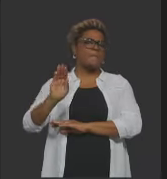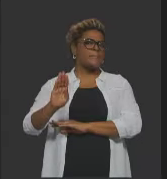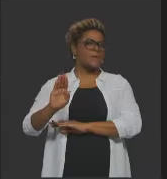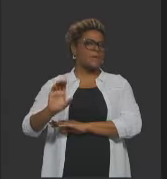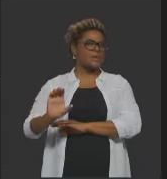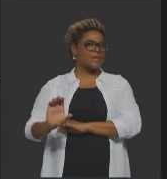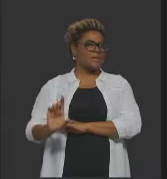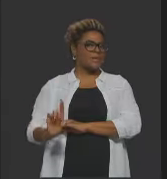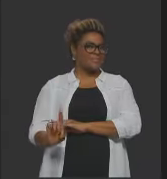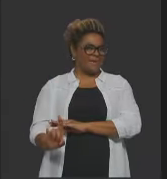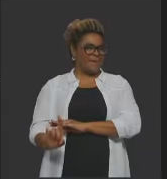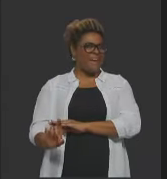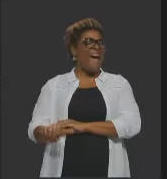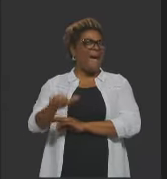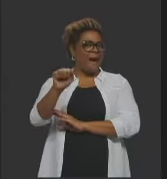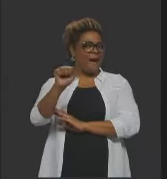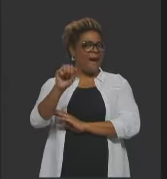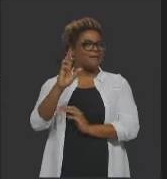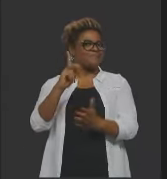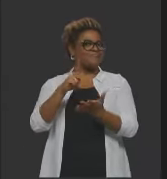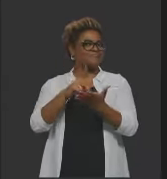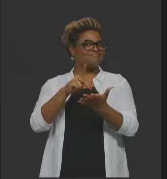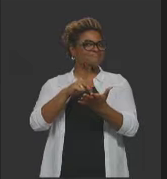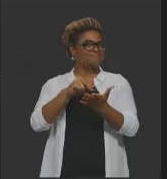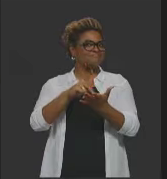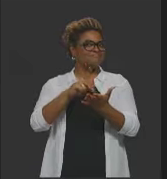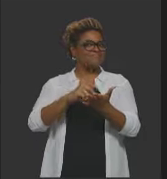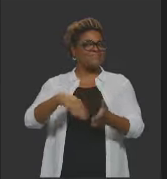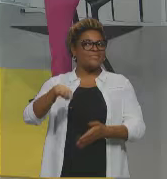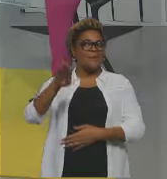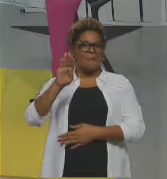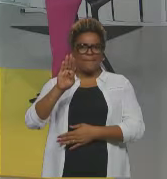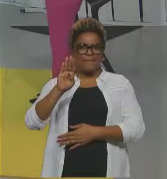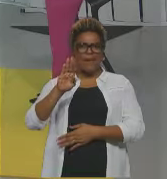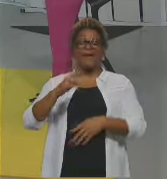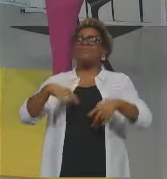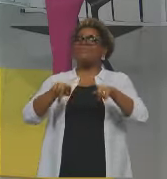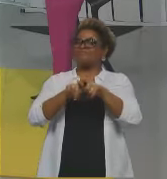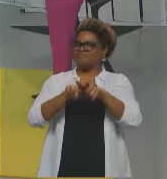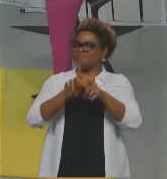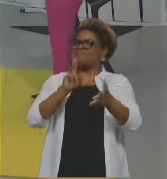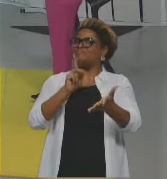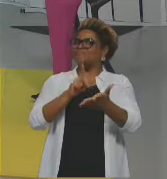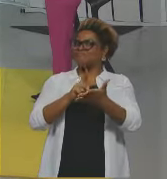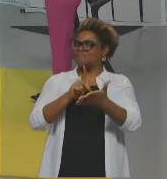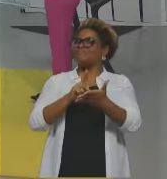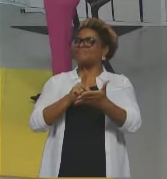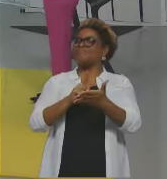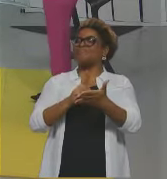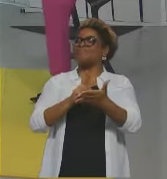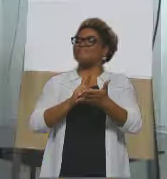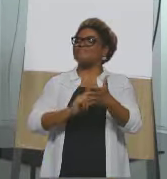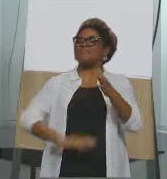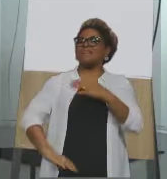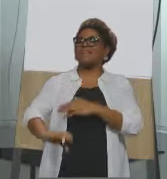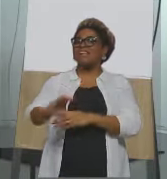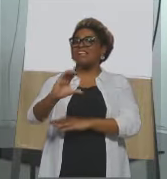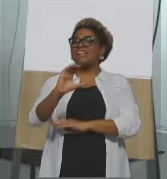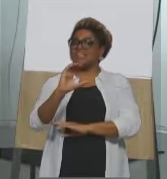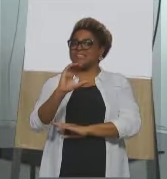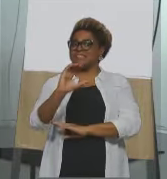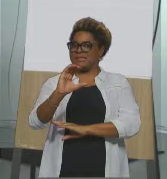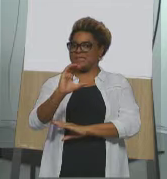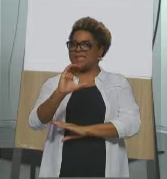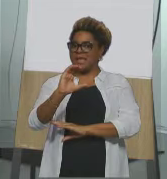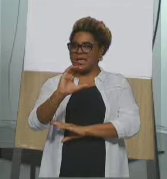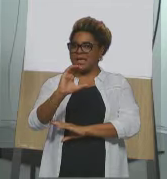Bruna? Transporte de nutrientes? Também. Também. Formado por coração, vasos sanguíneos e